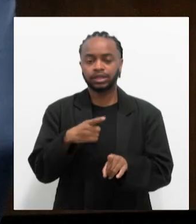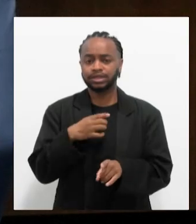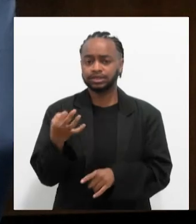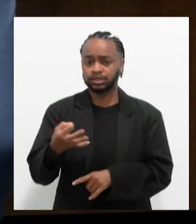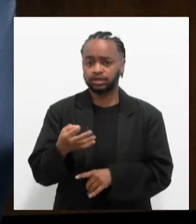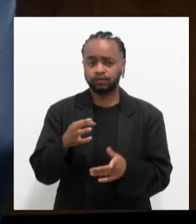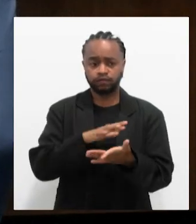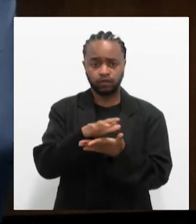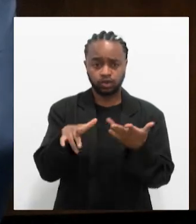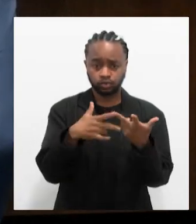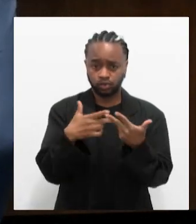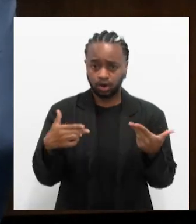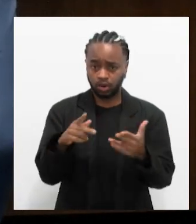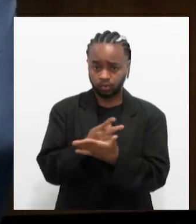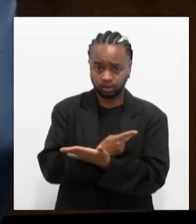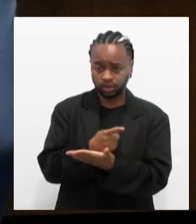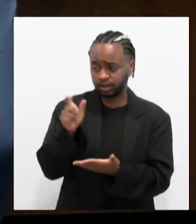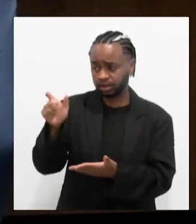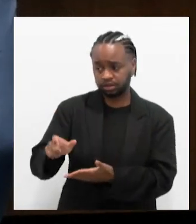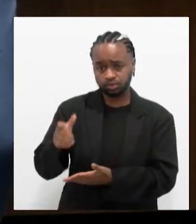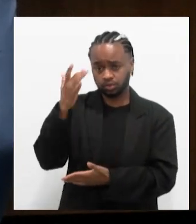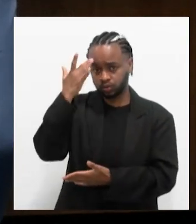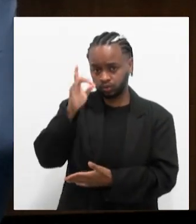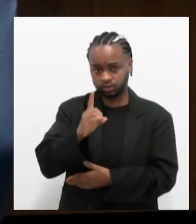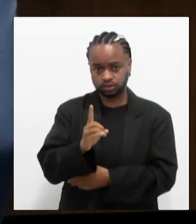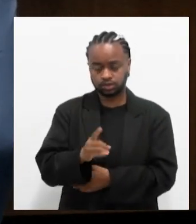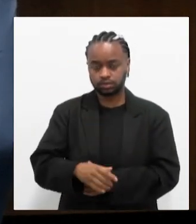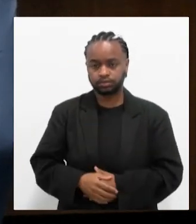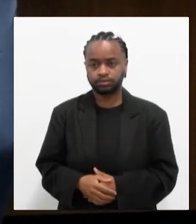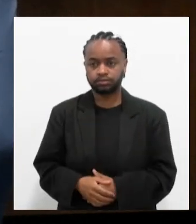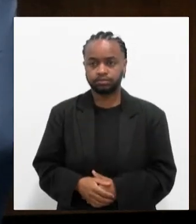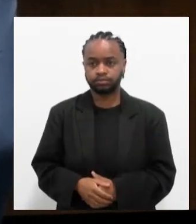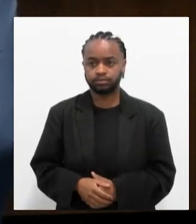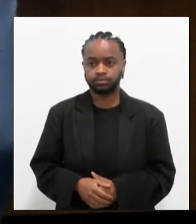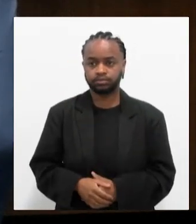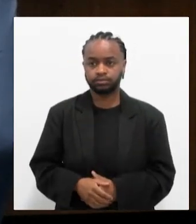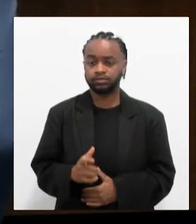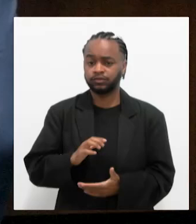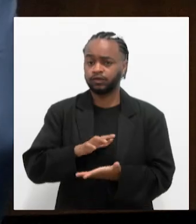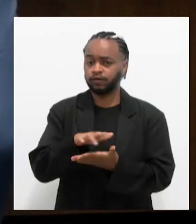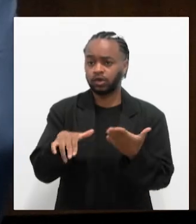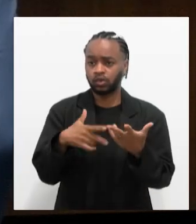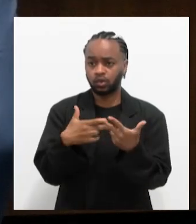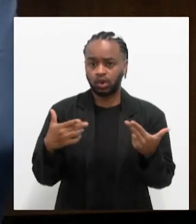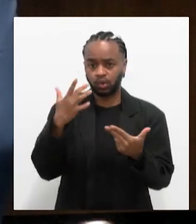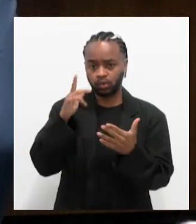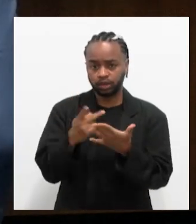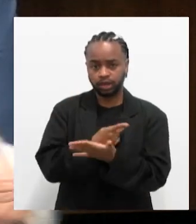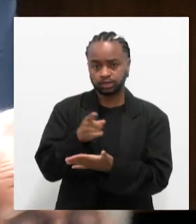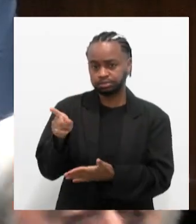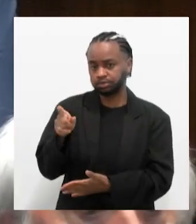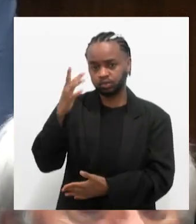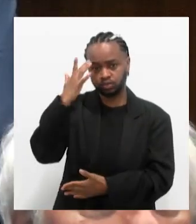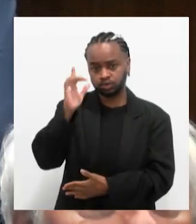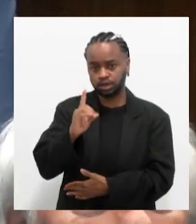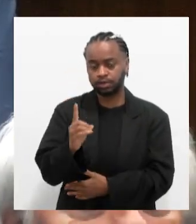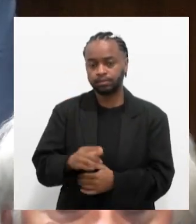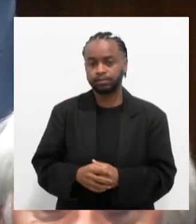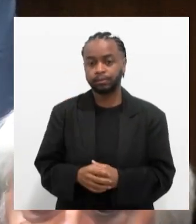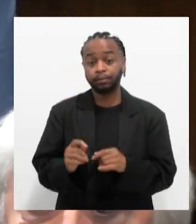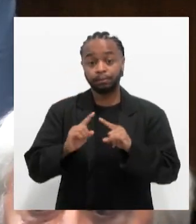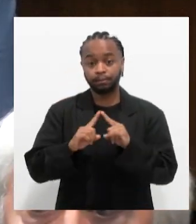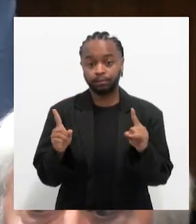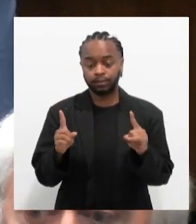acontecem, o governador não toma conhecimento. Muitas coisas que acontecem, o governador não fica nem sabendo. Só que nós